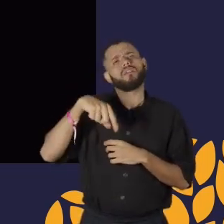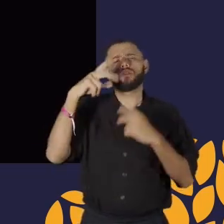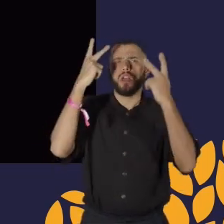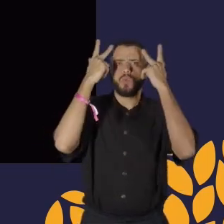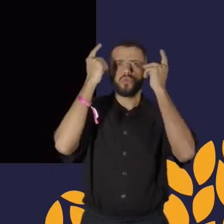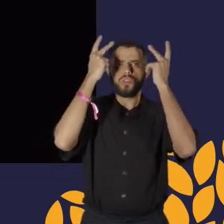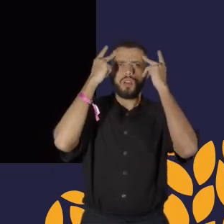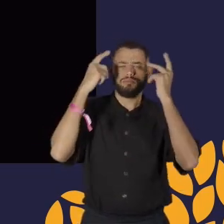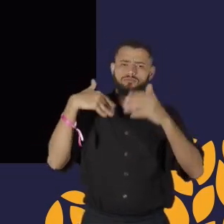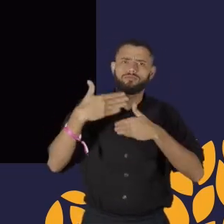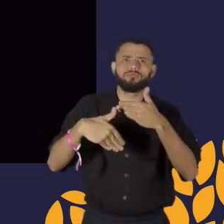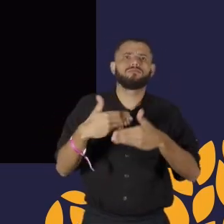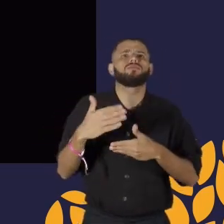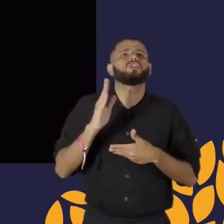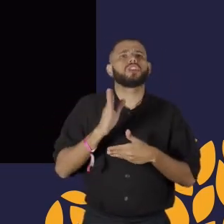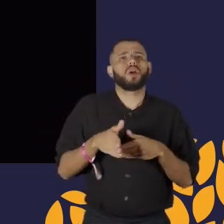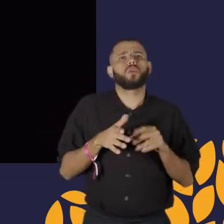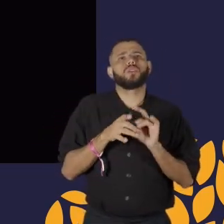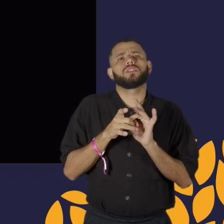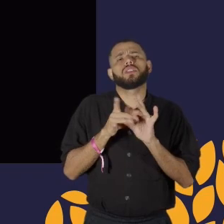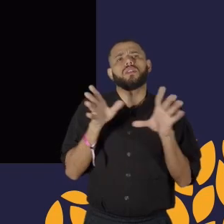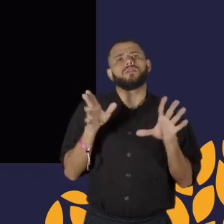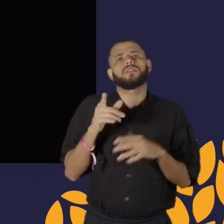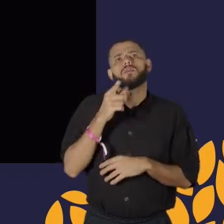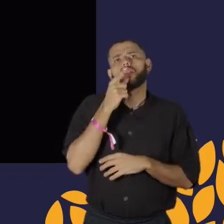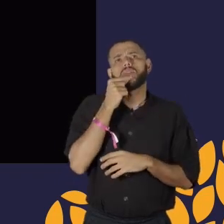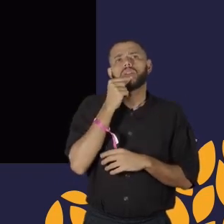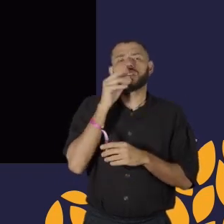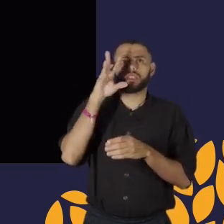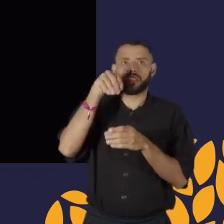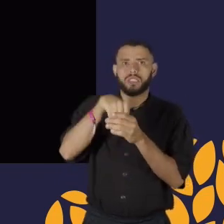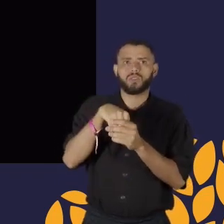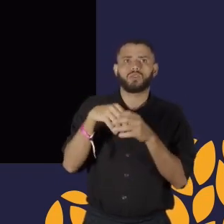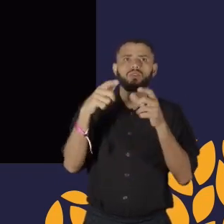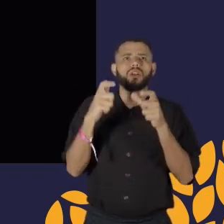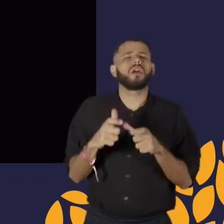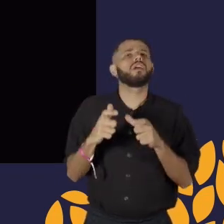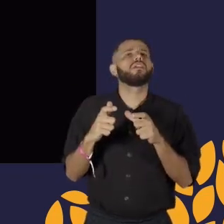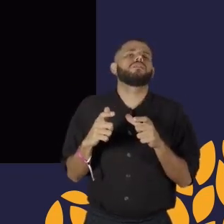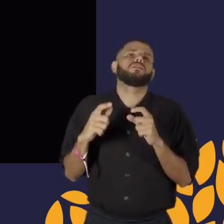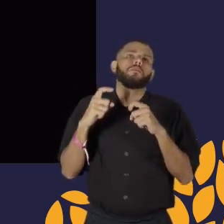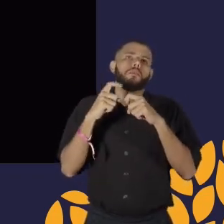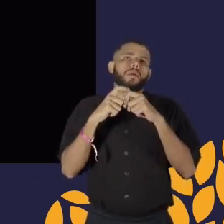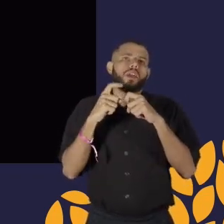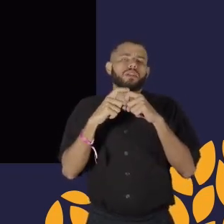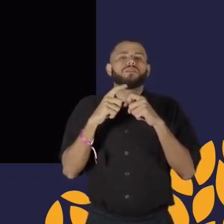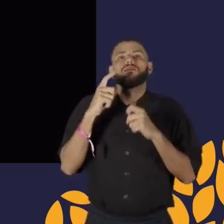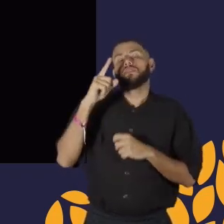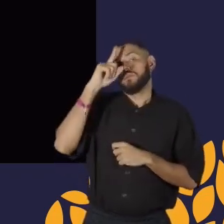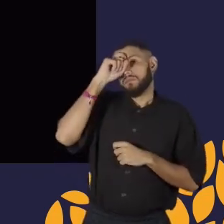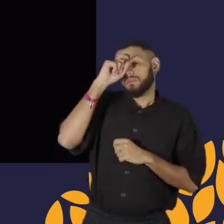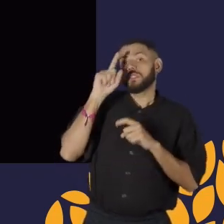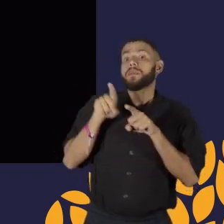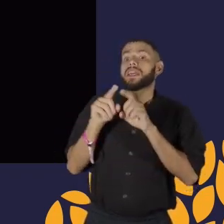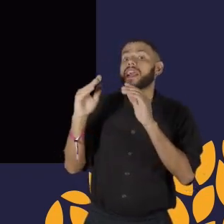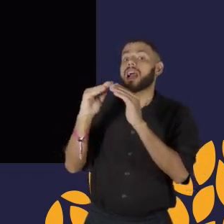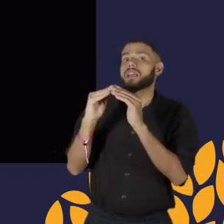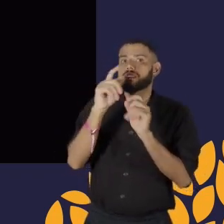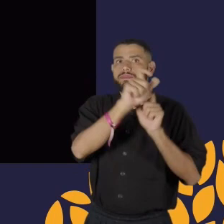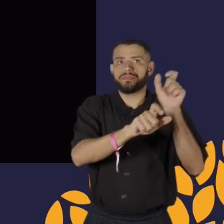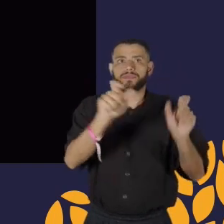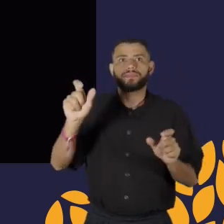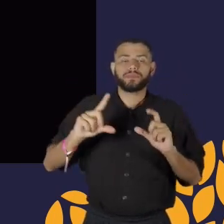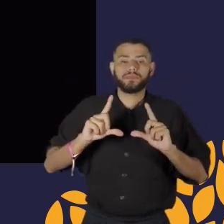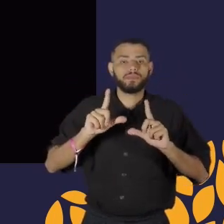já autorizava o uso médico da erva em ambulatórios e na casa dos pacientes. Em Israel, o uso recreativo